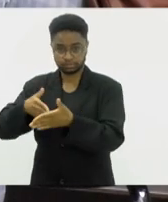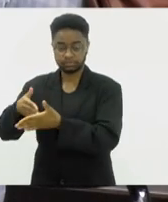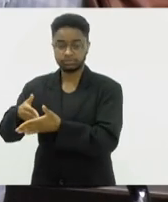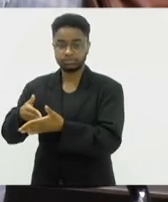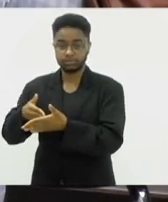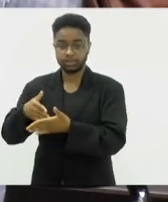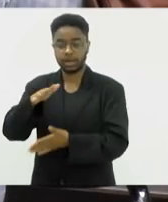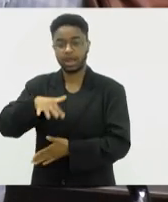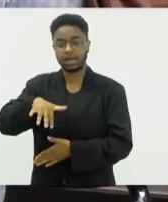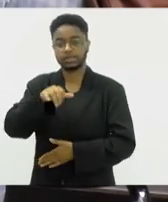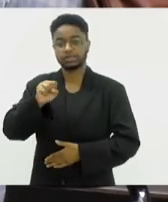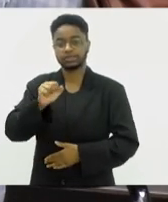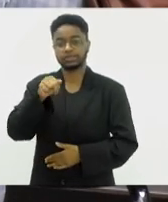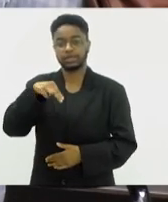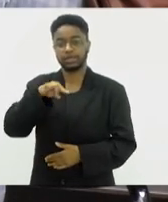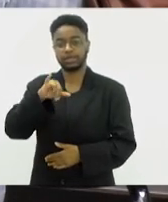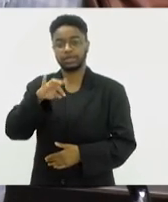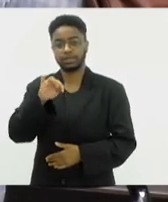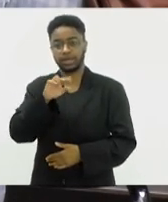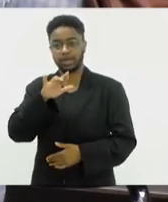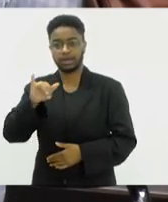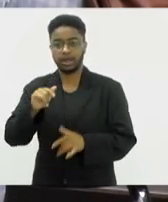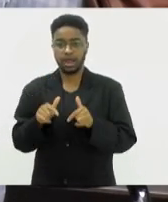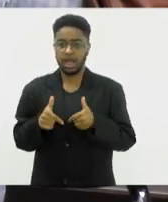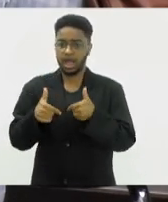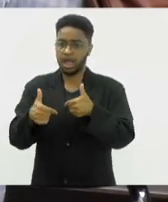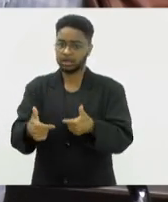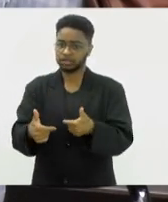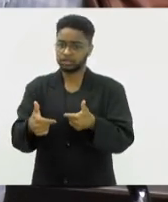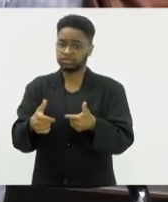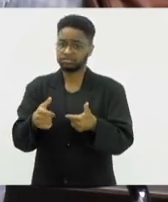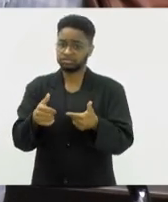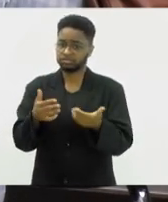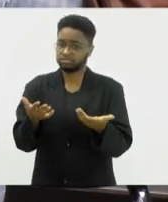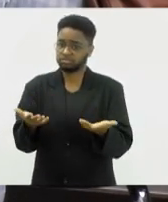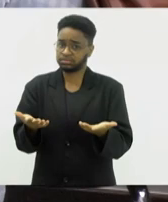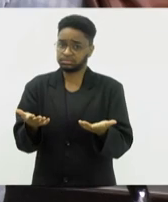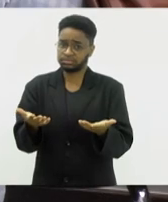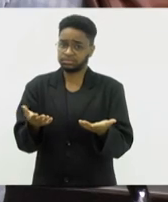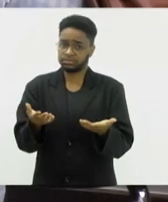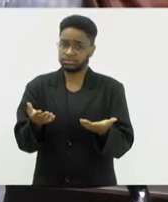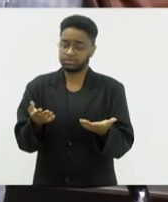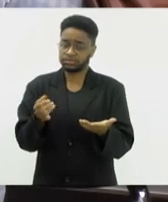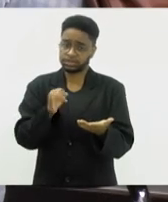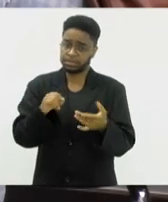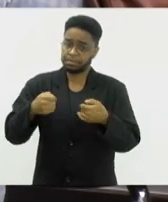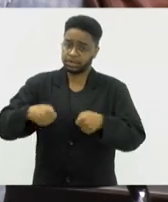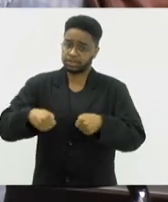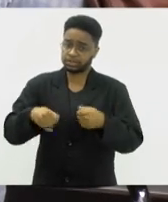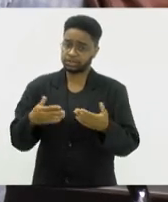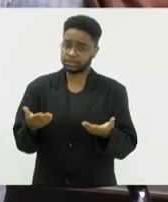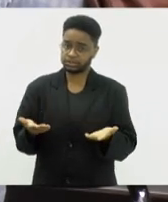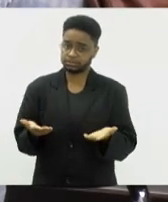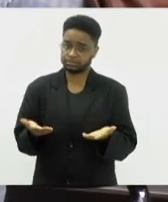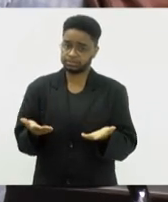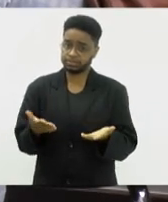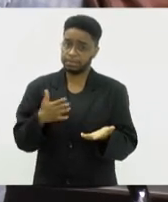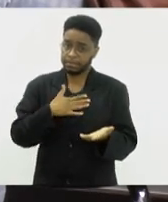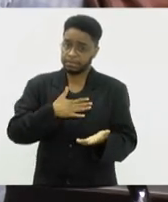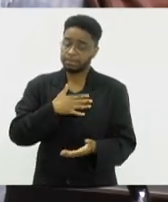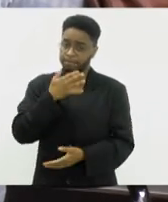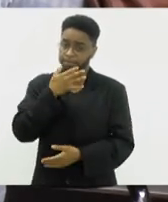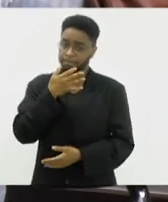autoridades sanitárias, de alguma forma, tomem providências cabíveis num caso em que se faça necessário, me parece